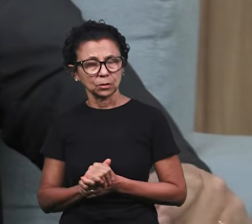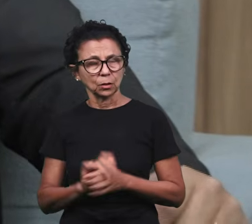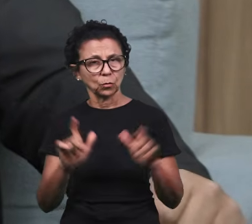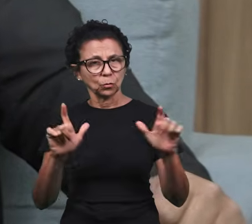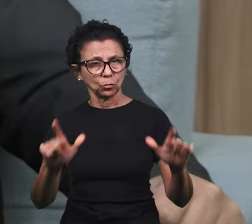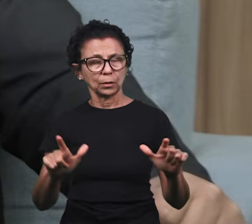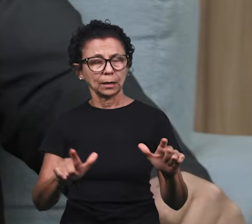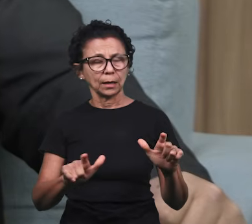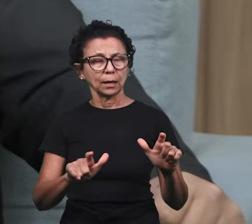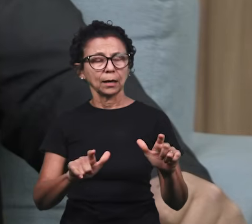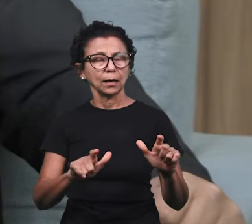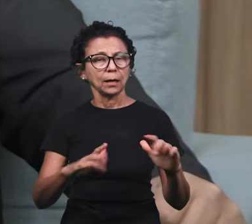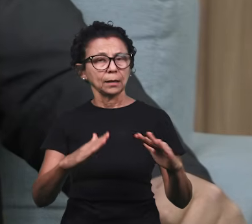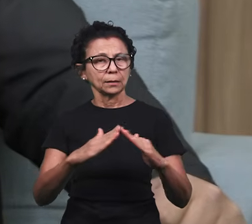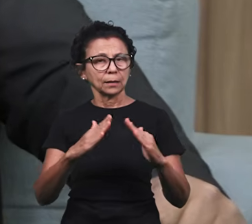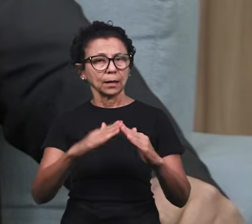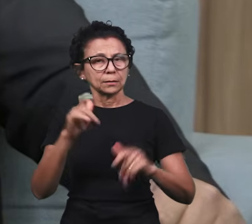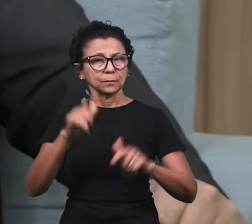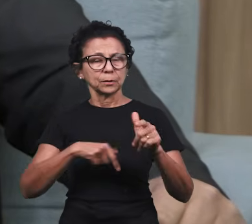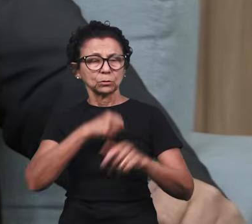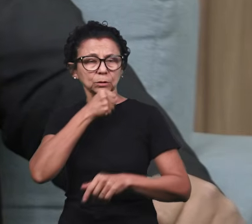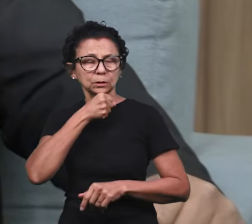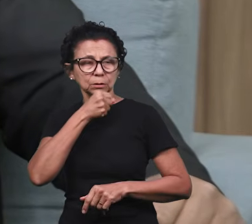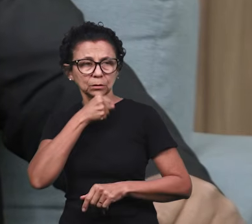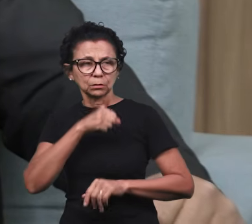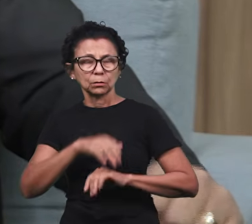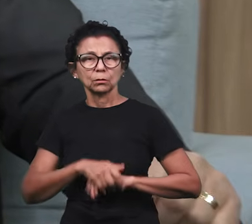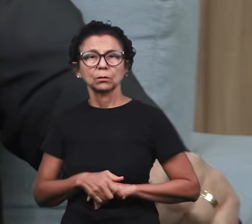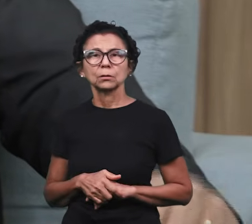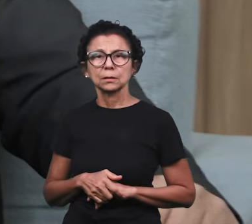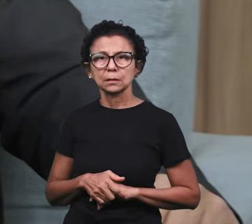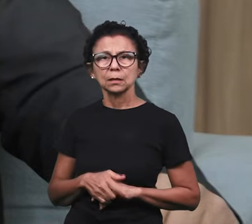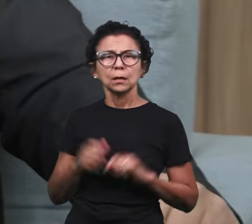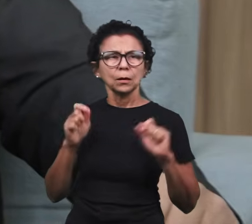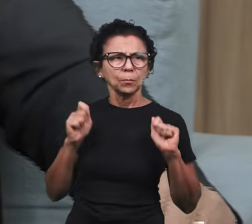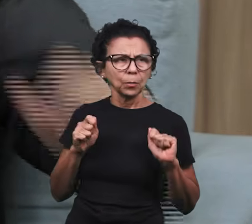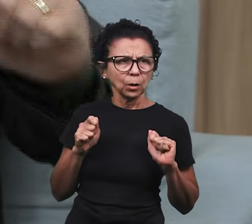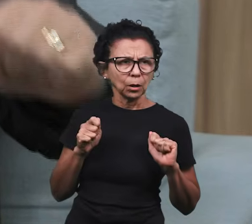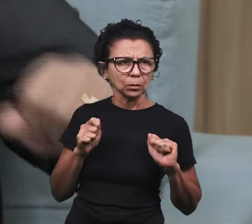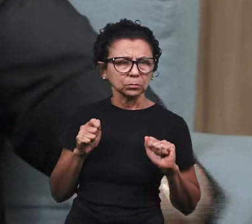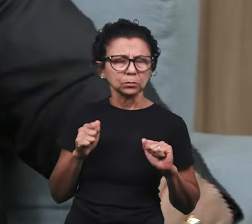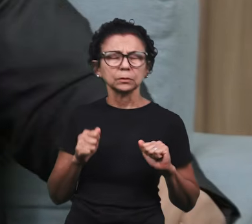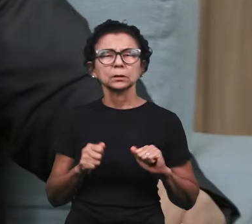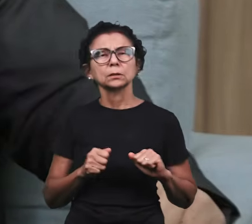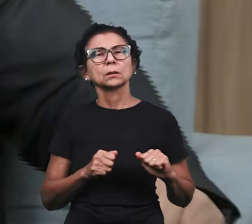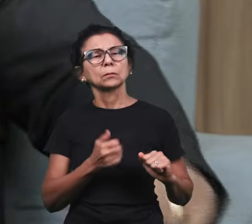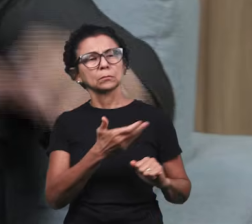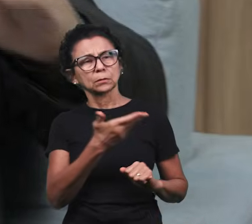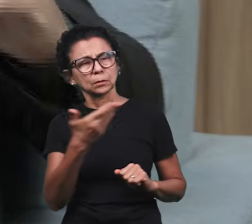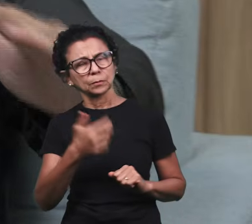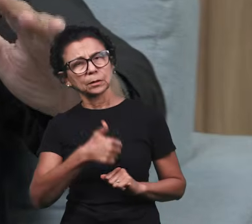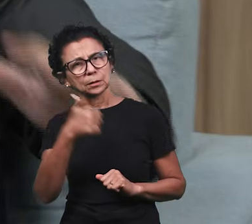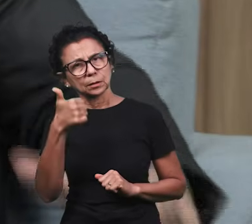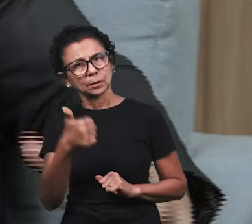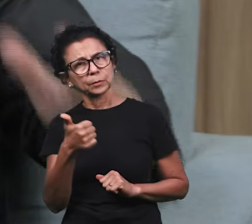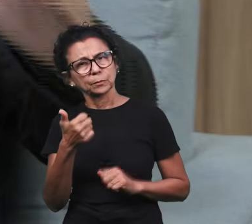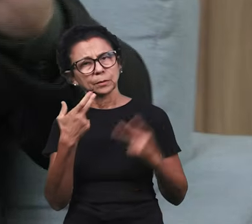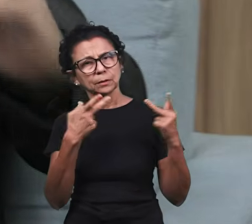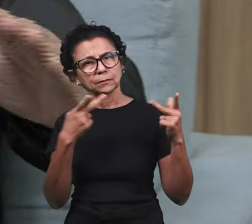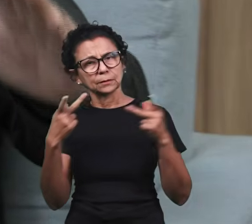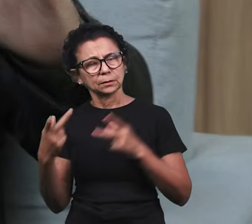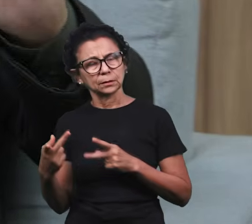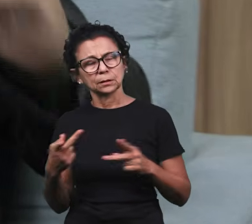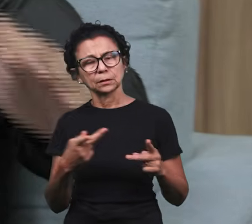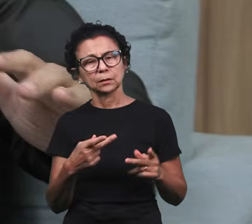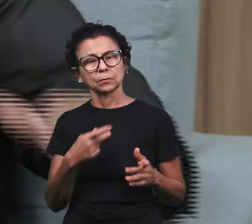repouso. Nós queremos ir lá, dar assistência, tem uma aqui perto da igreja, nós podemos ir? Leva o seu pastor junto na primeira e daqui a pouco vocês vão